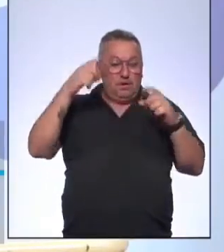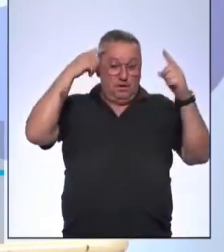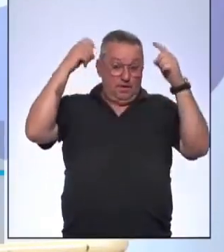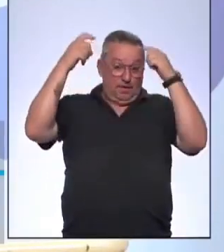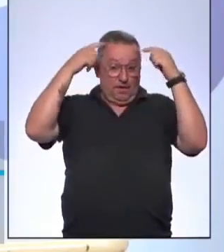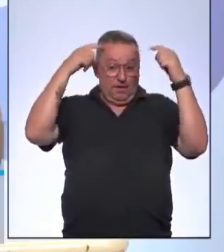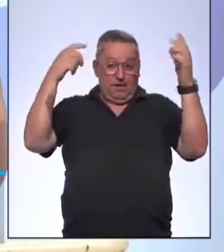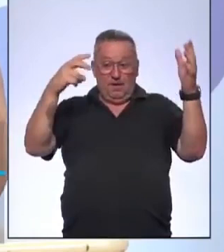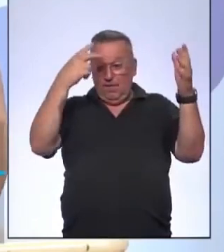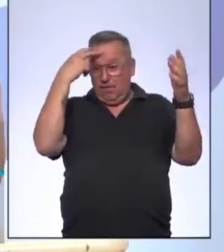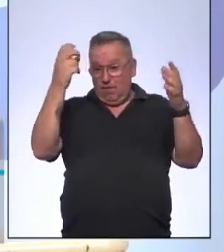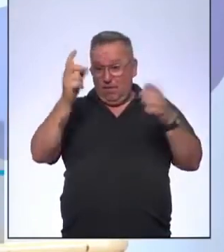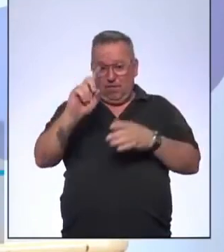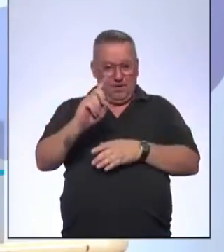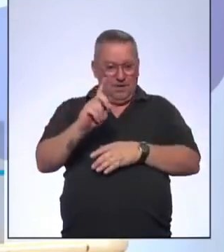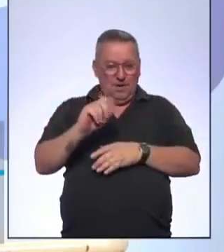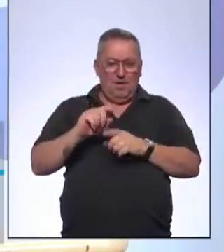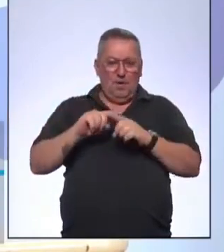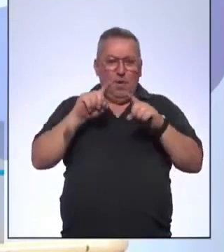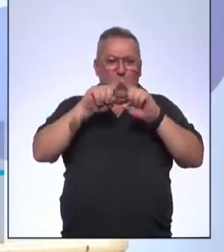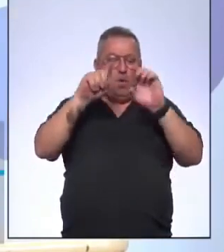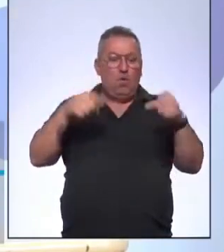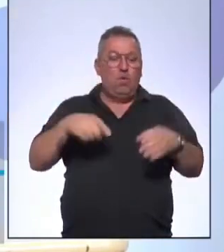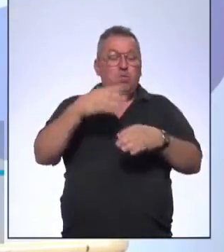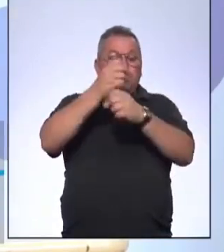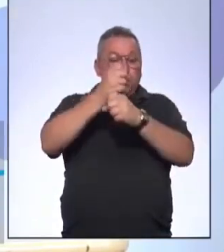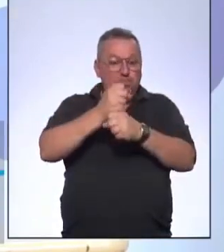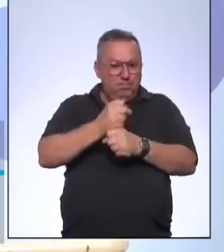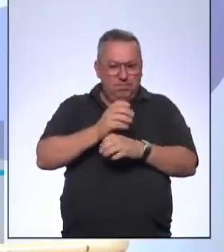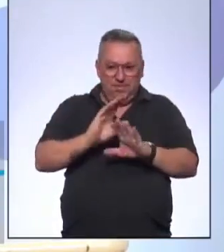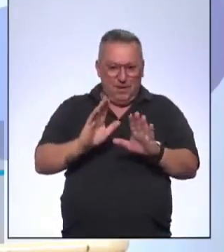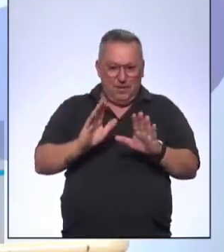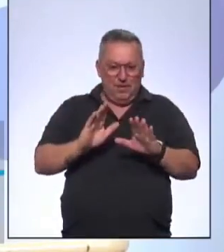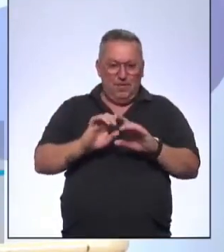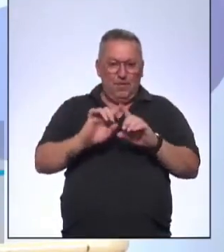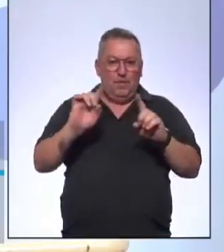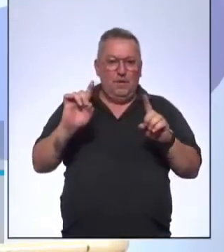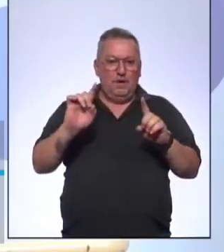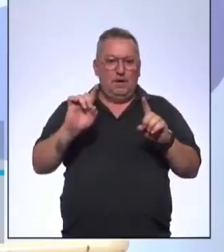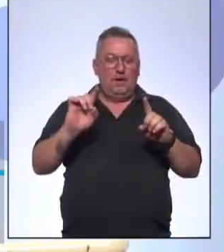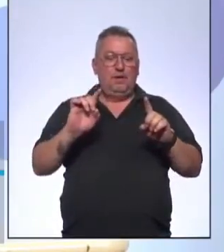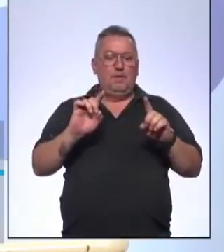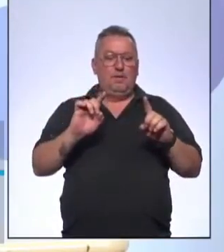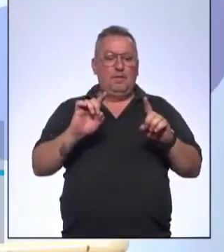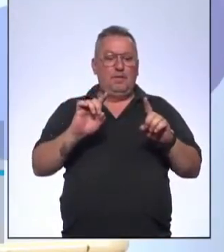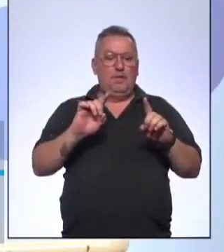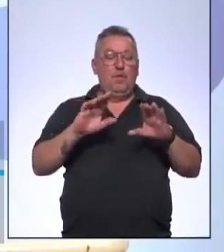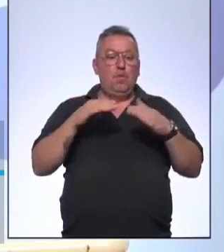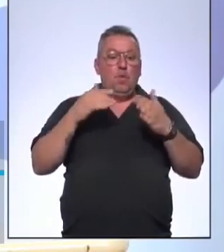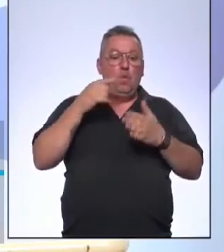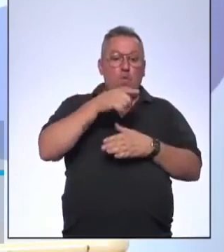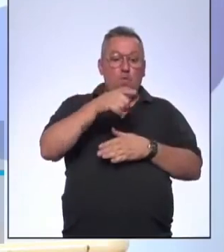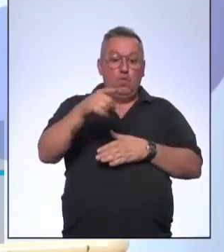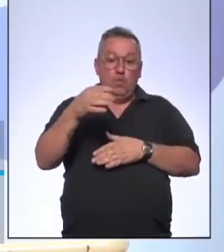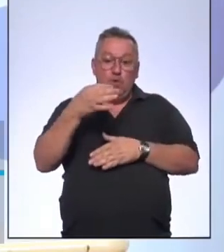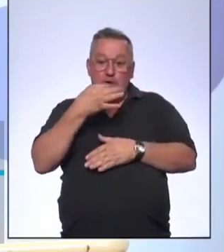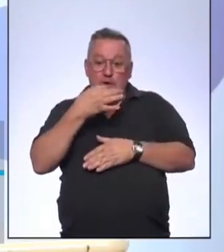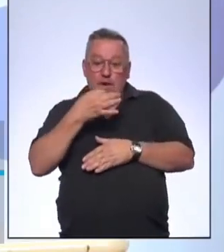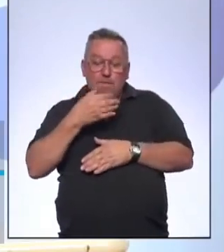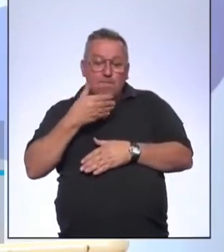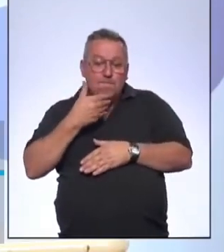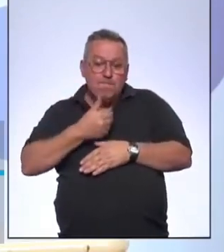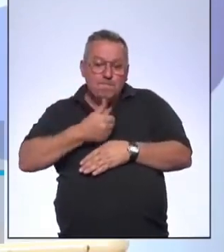inventando fórmula ou equação algébrica, nada do tipo. Né? Mas aquela com a qual vocês se